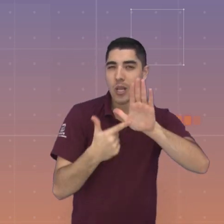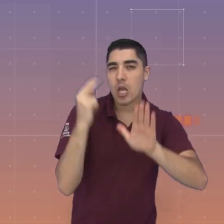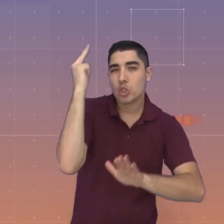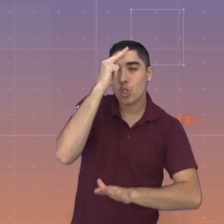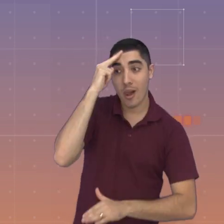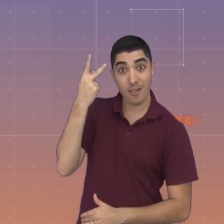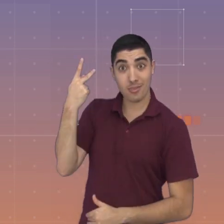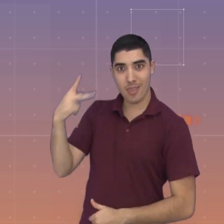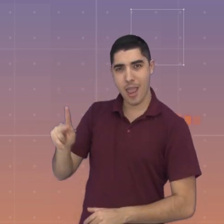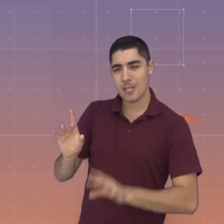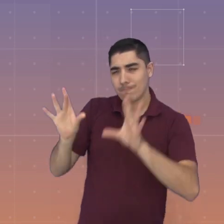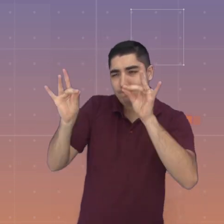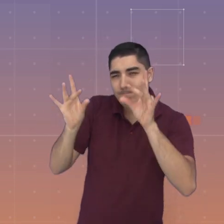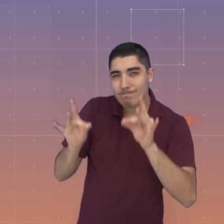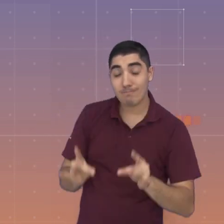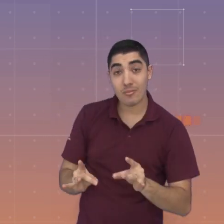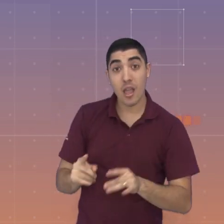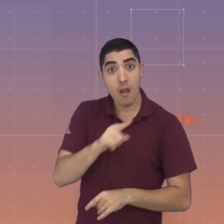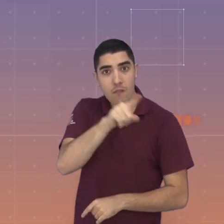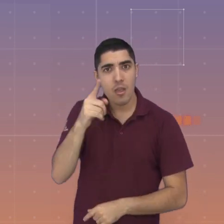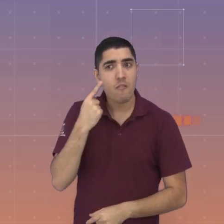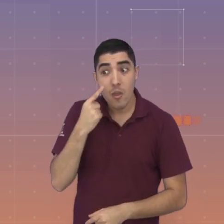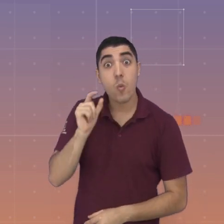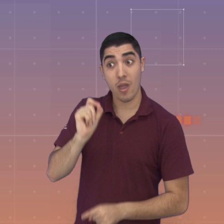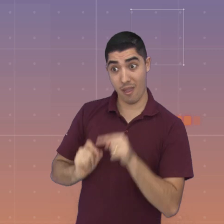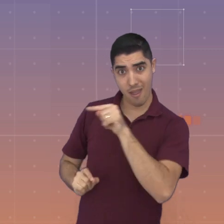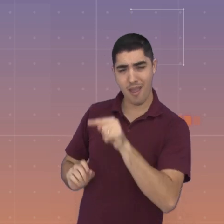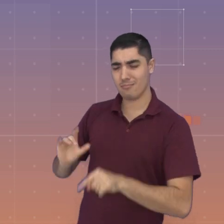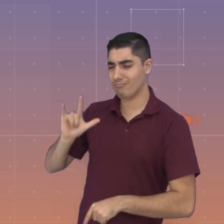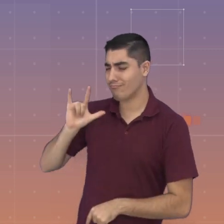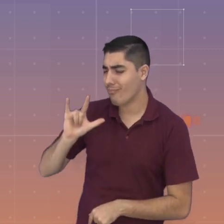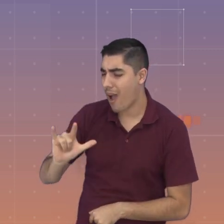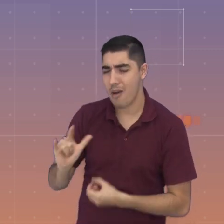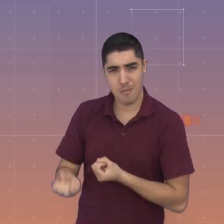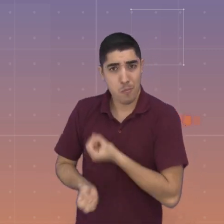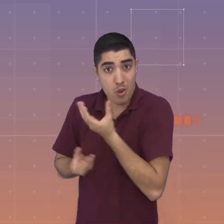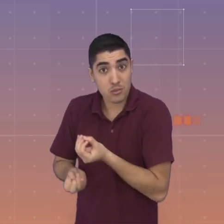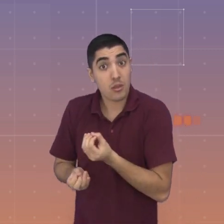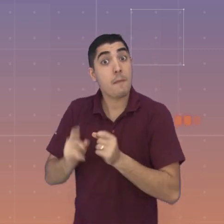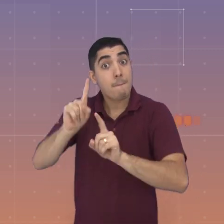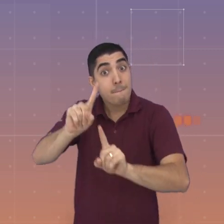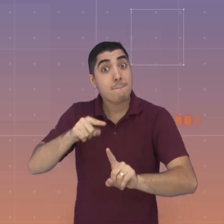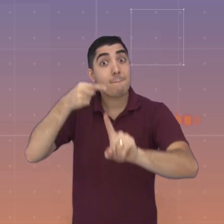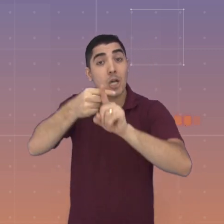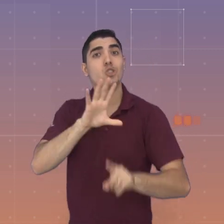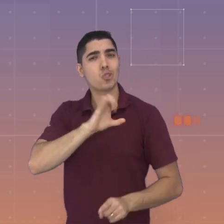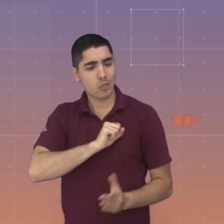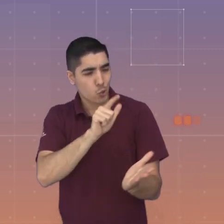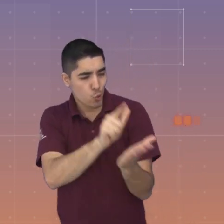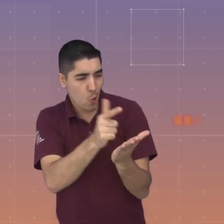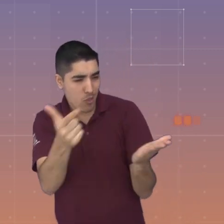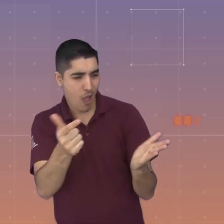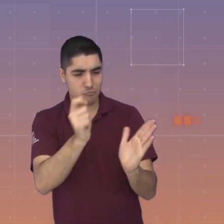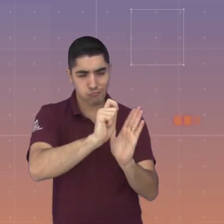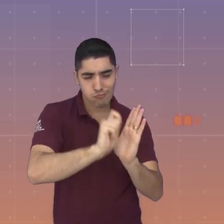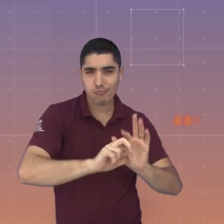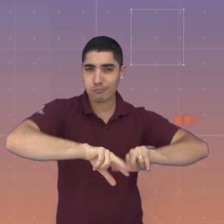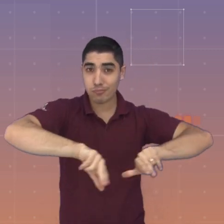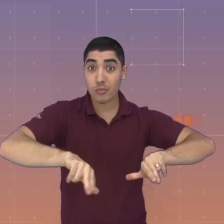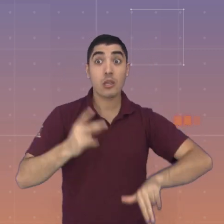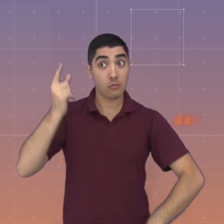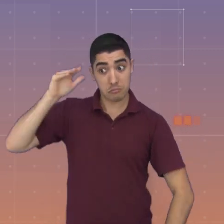pesquisamos algumas curiosidades sobre a história de Cassiano, para te mostrar que, além do amor pela poesia, ele também era apaixonado